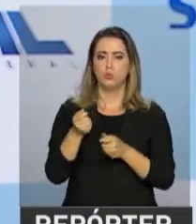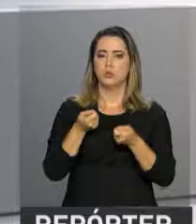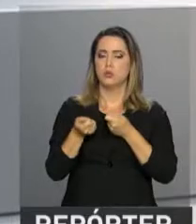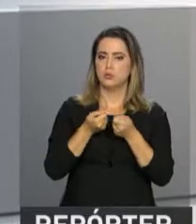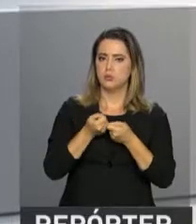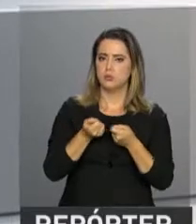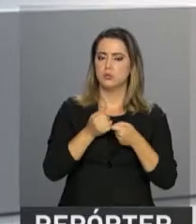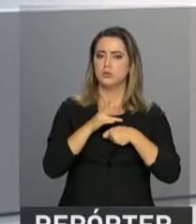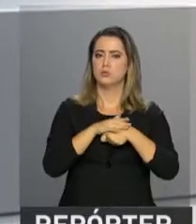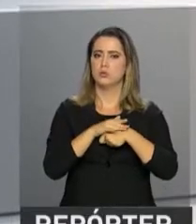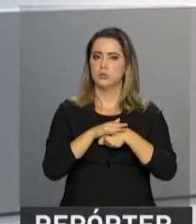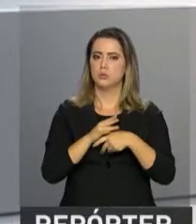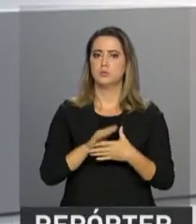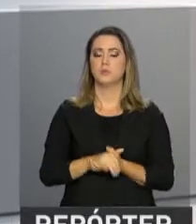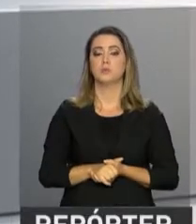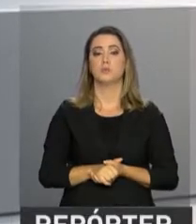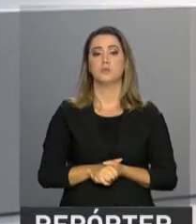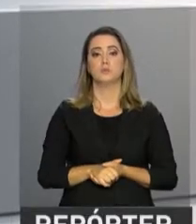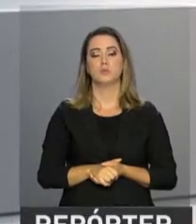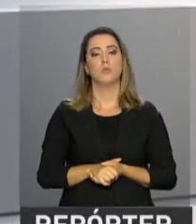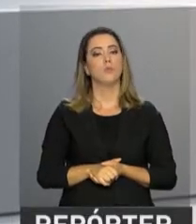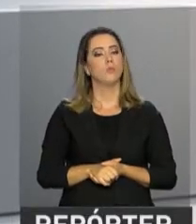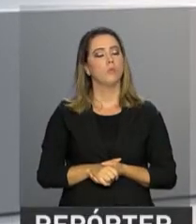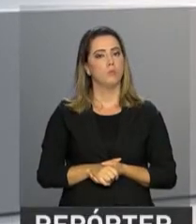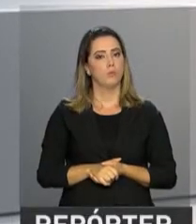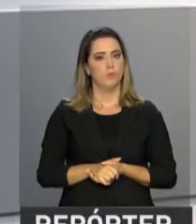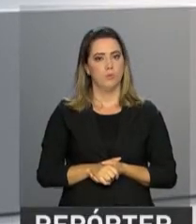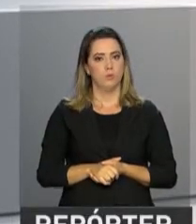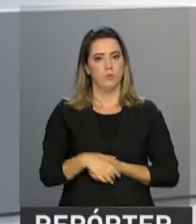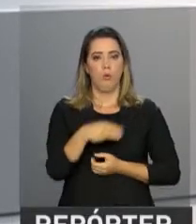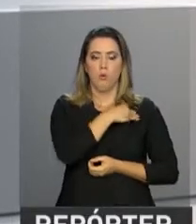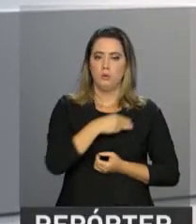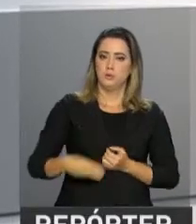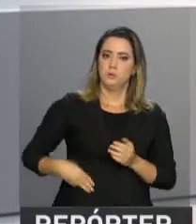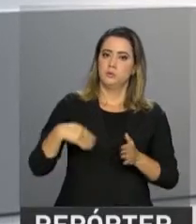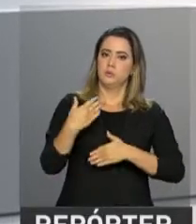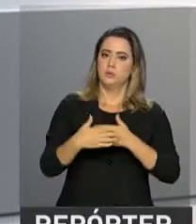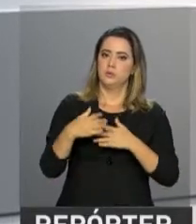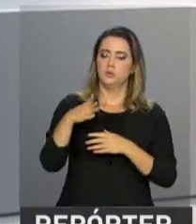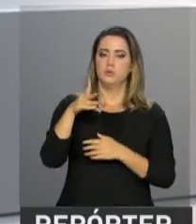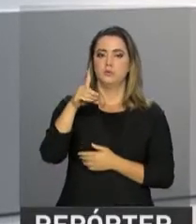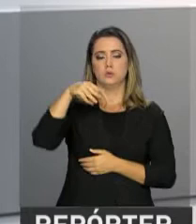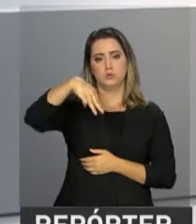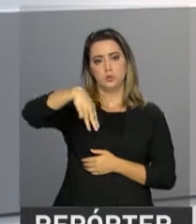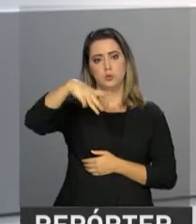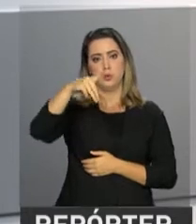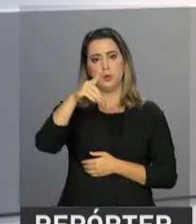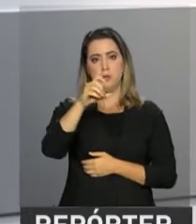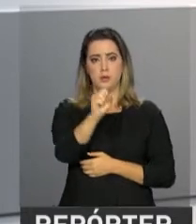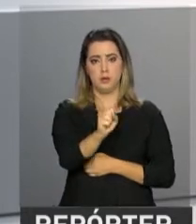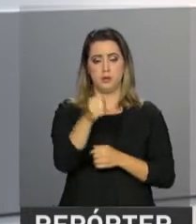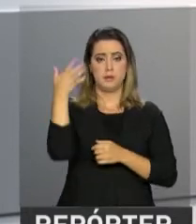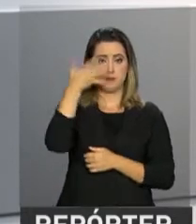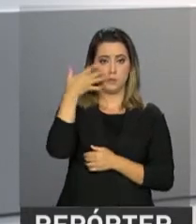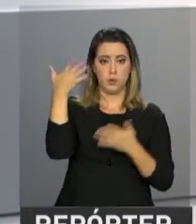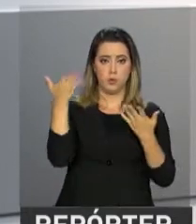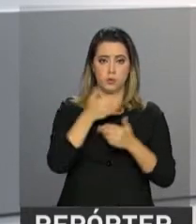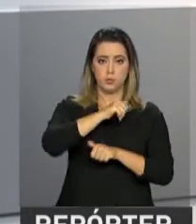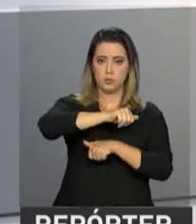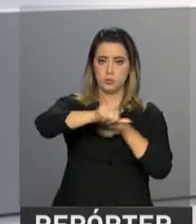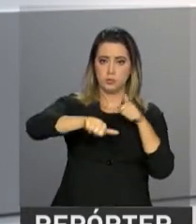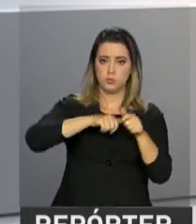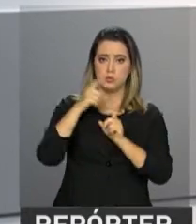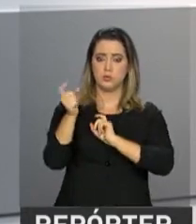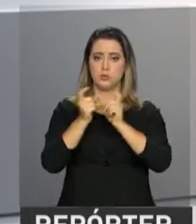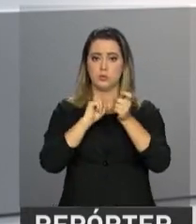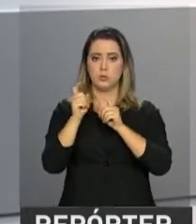controle. O ministro do Desenvolvimento Social, Osmar Terra, explicou hoje na Câmara dos Deputados que houve uma mudança na